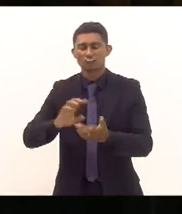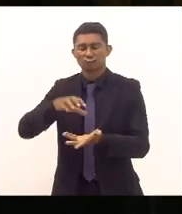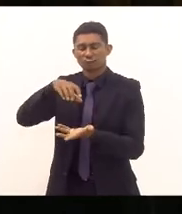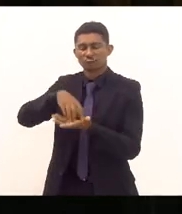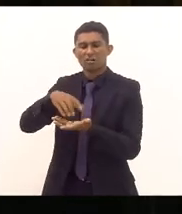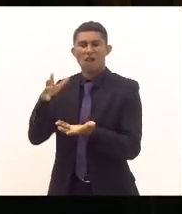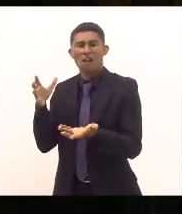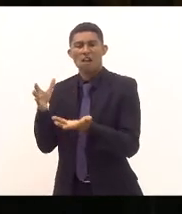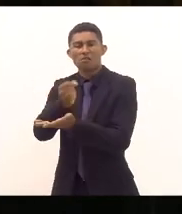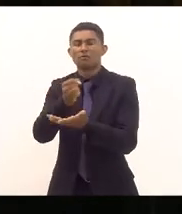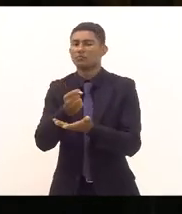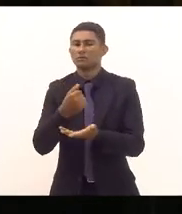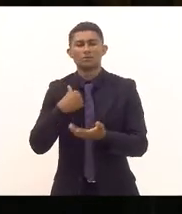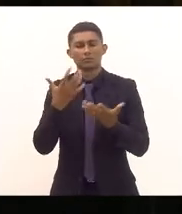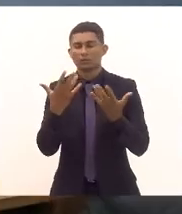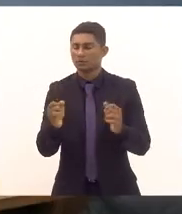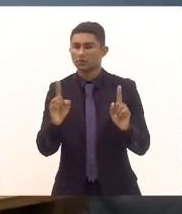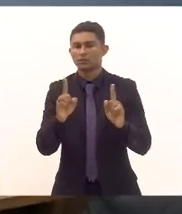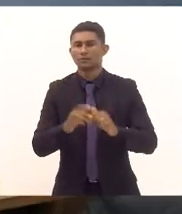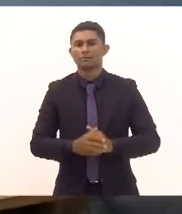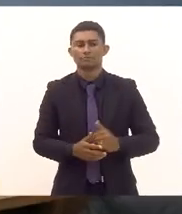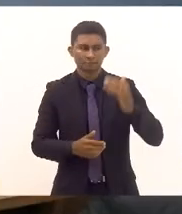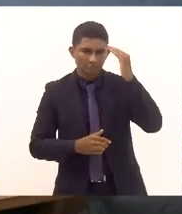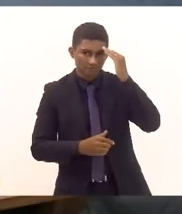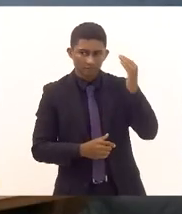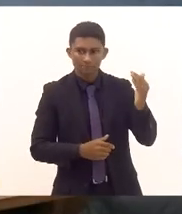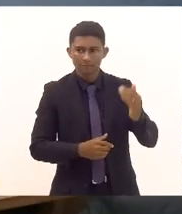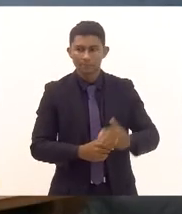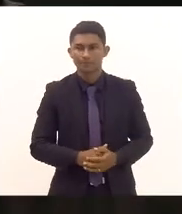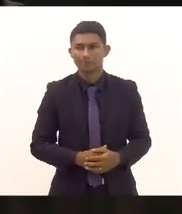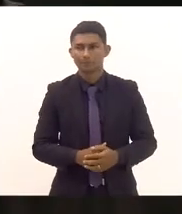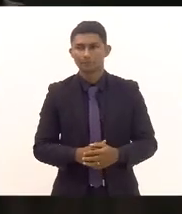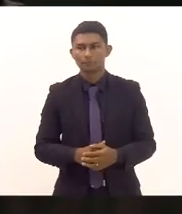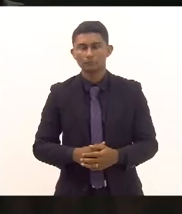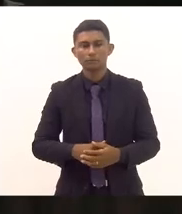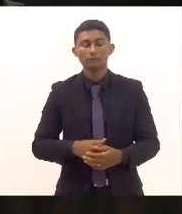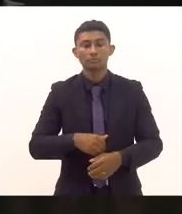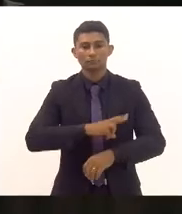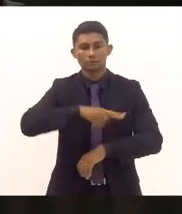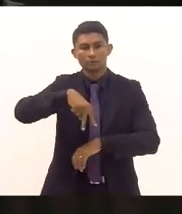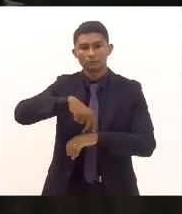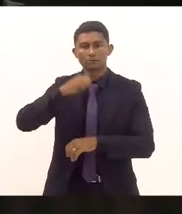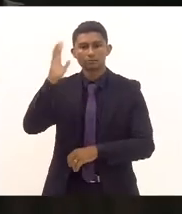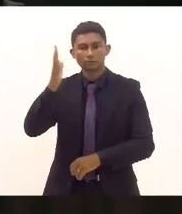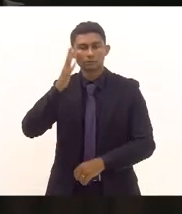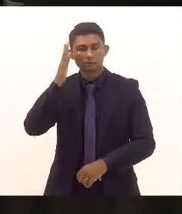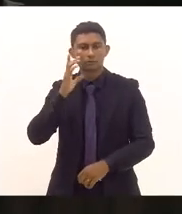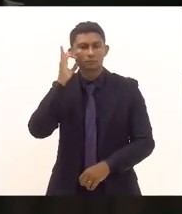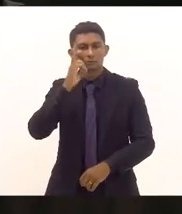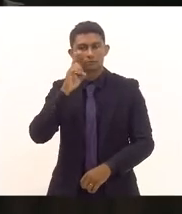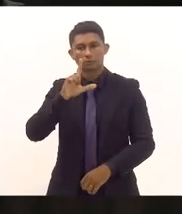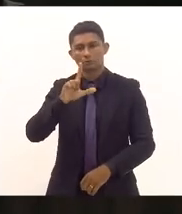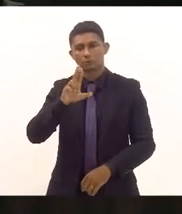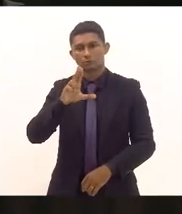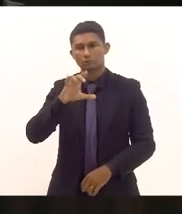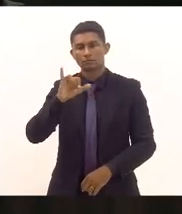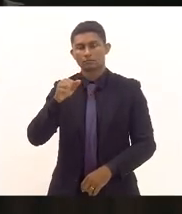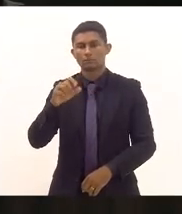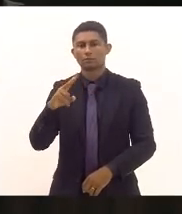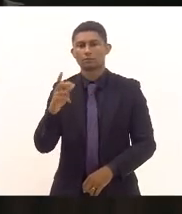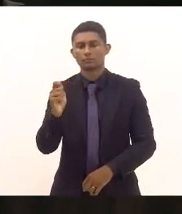tão fundamental para o Rio de Janeiro Muito obrigado senhor presidente o próximo orador escrita Nobre deputada Lucinha